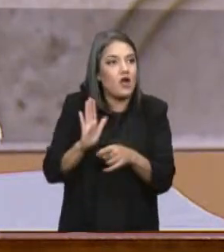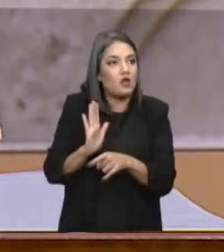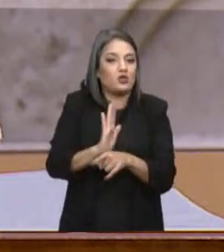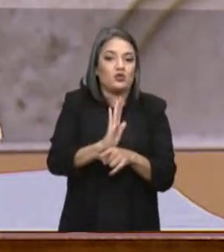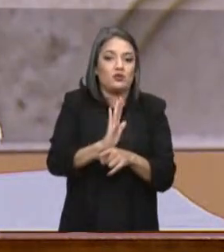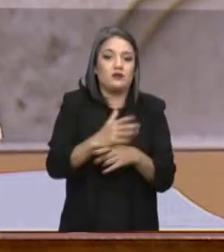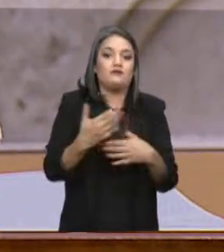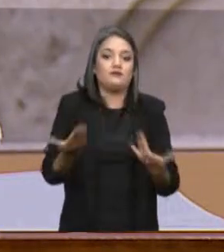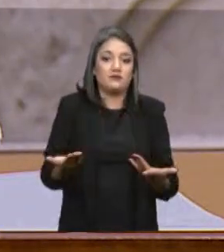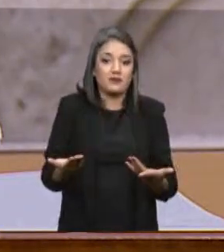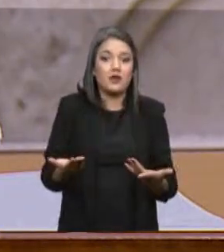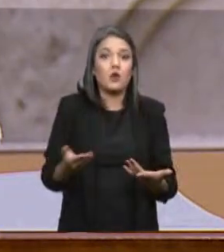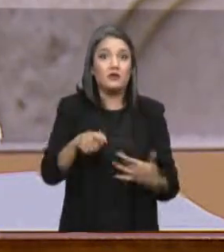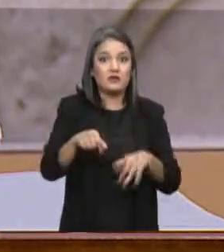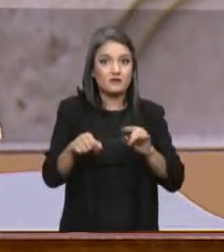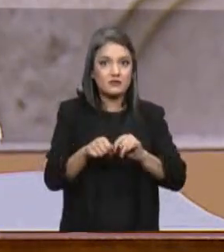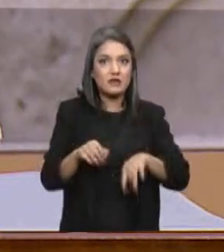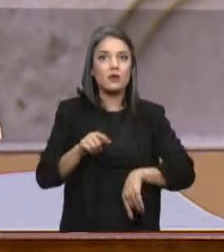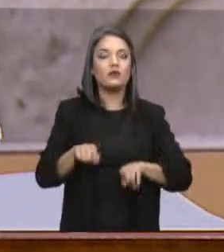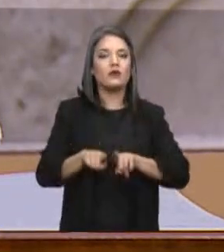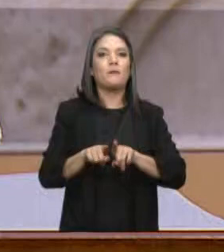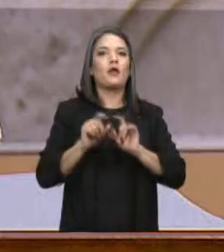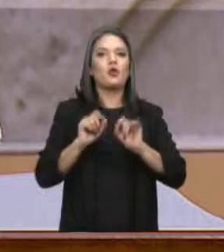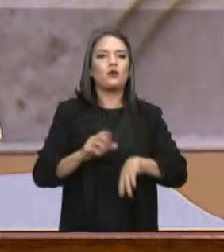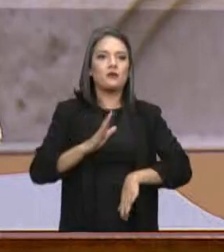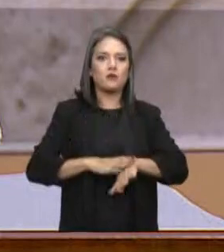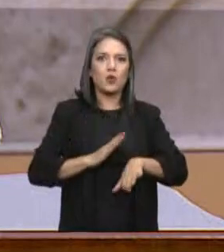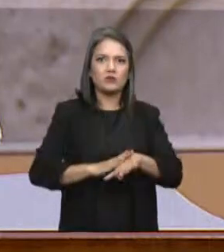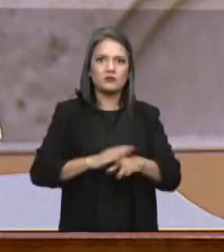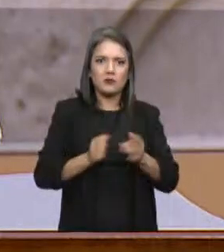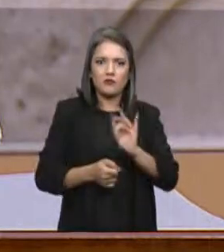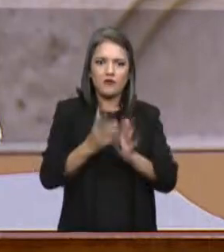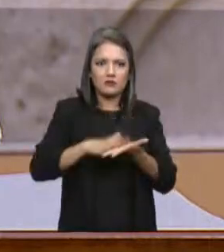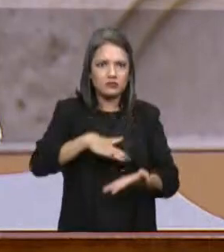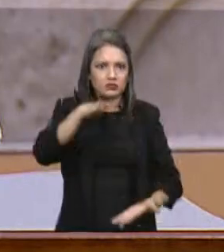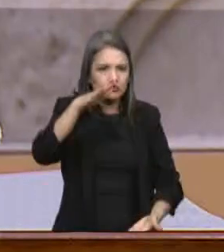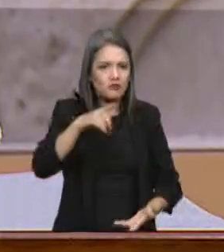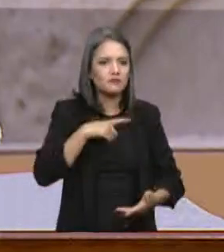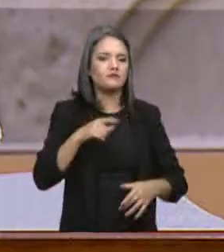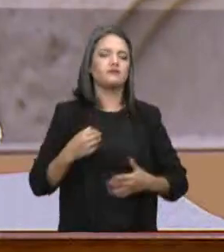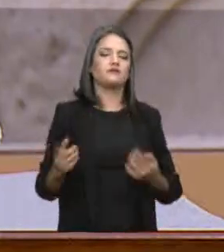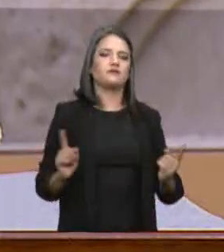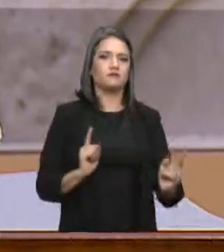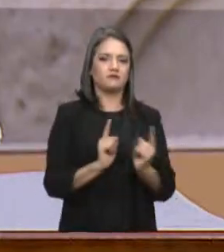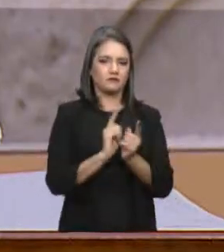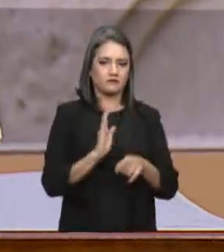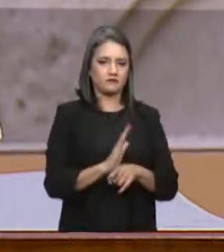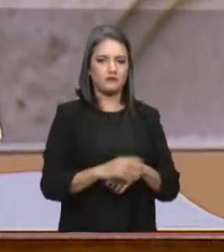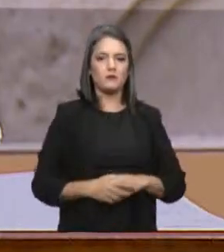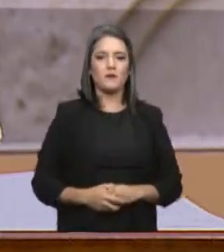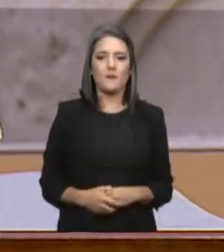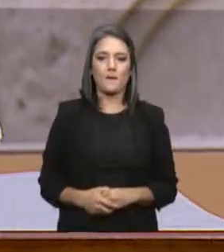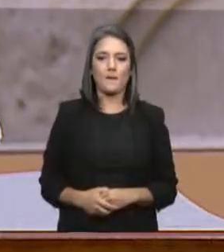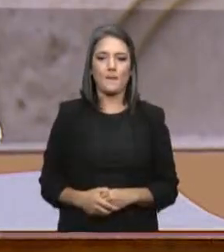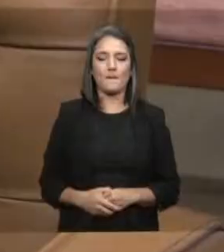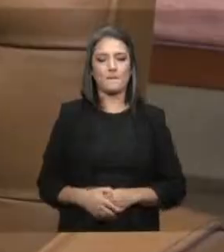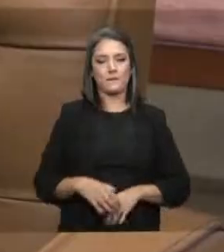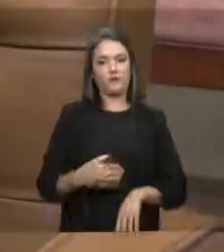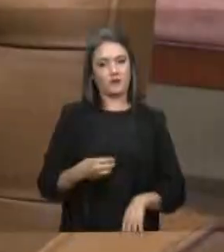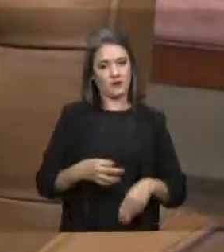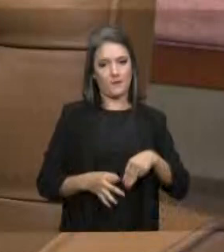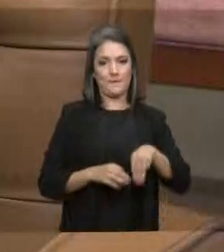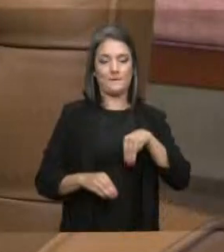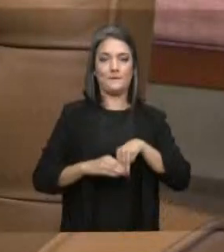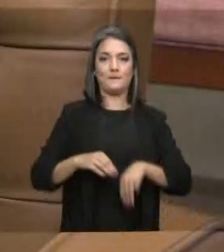mais um de um mutirão para dar o devido atendimento Presidente também gostaria de fazer